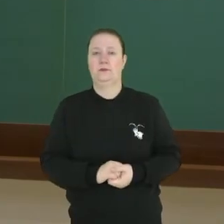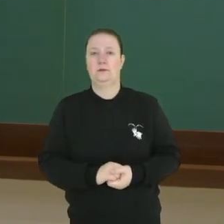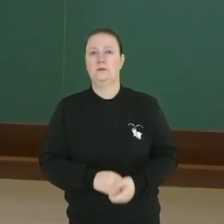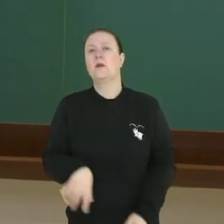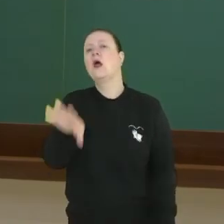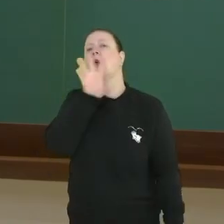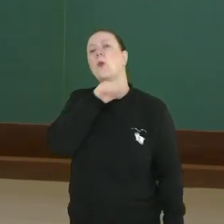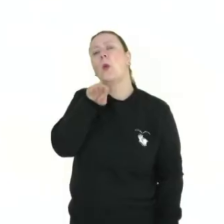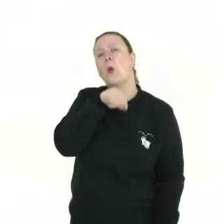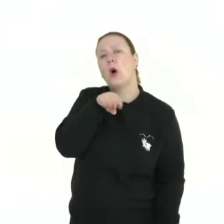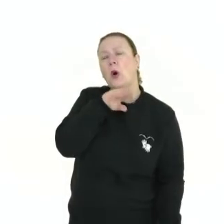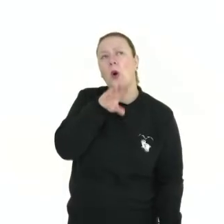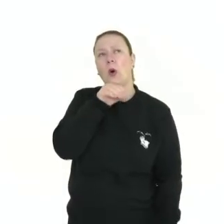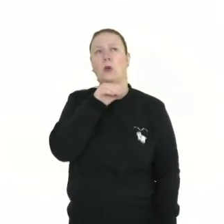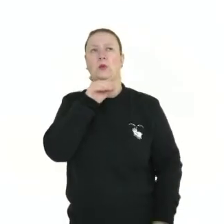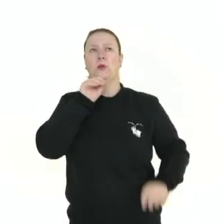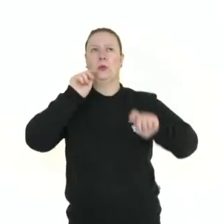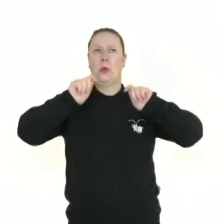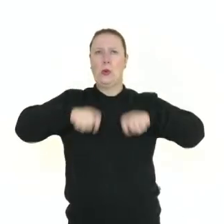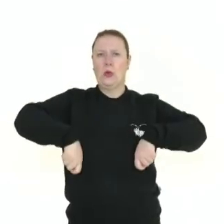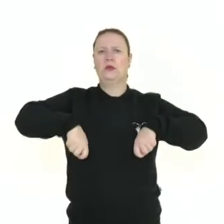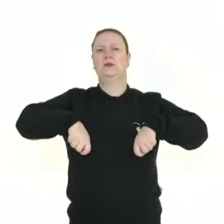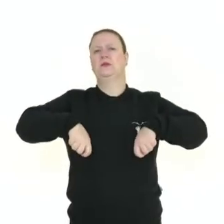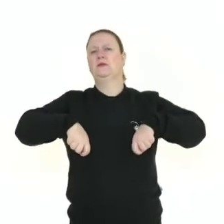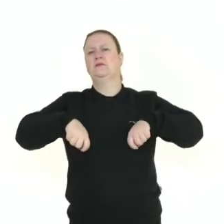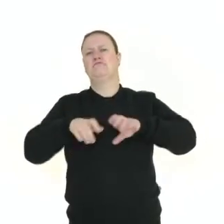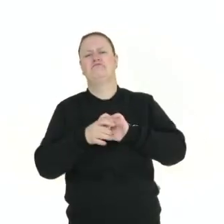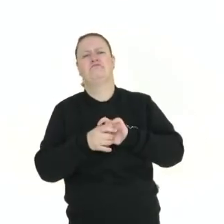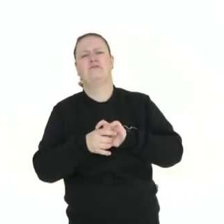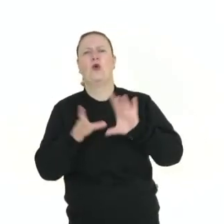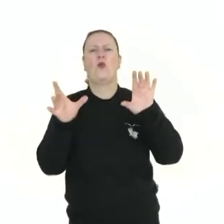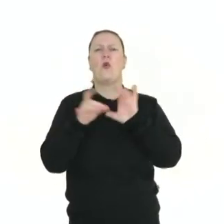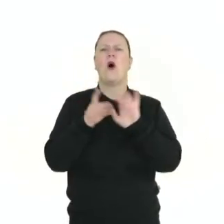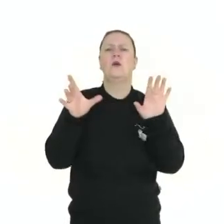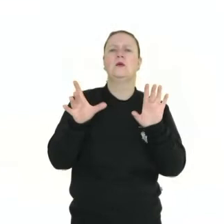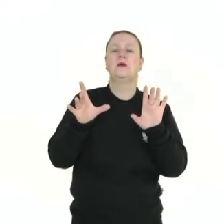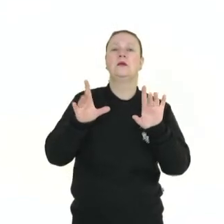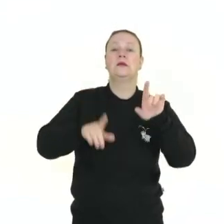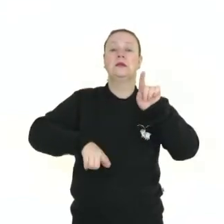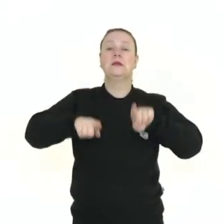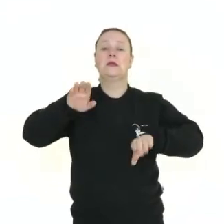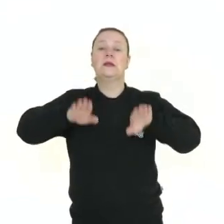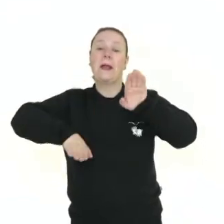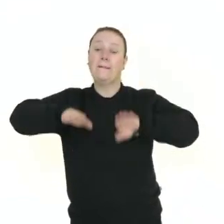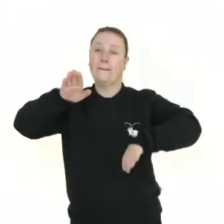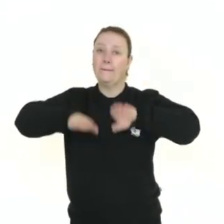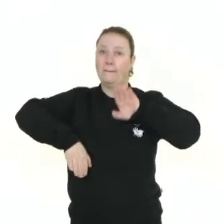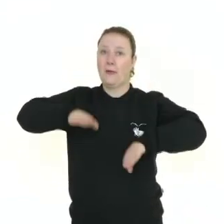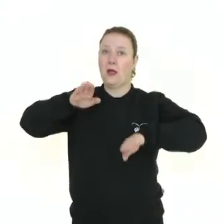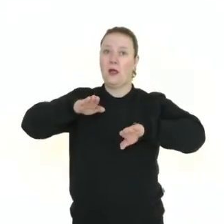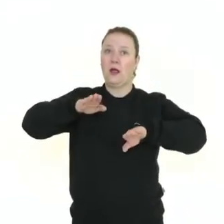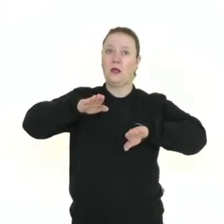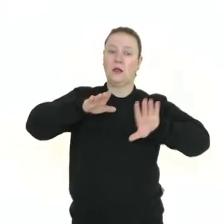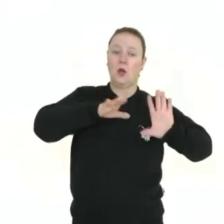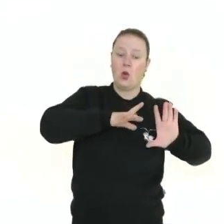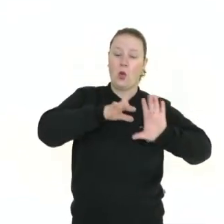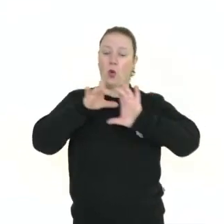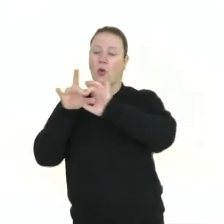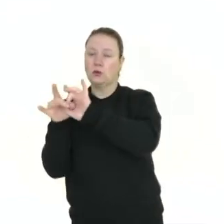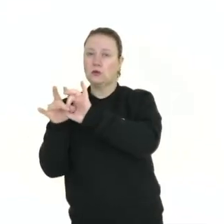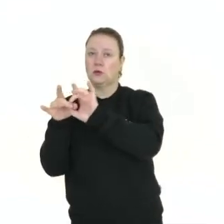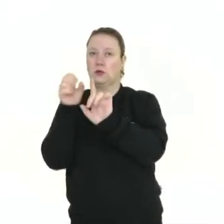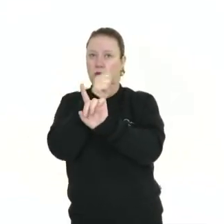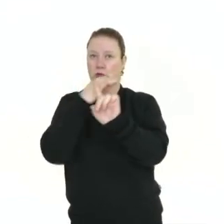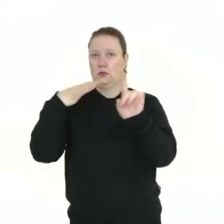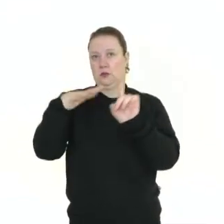fluido, né? Variável e dependente do contexto, bastante do contexto sociocultural. Pode ser mais livre,